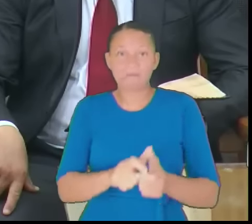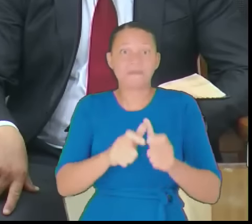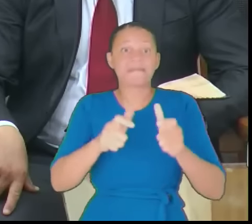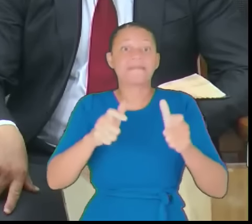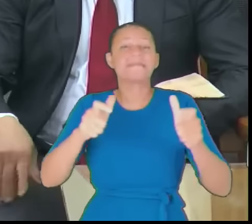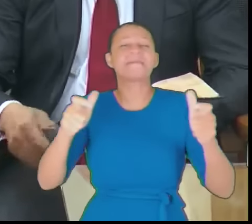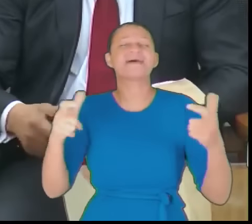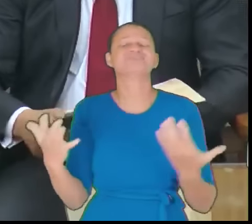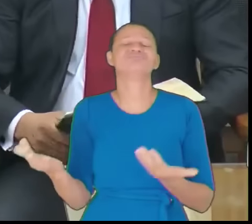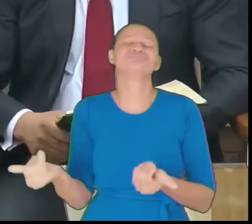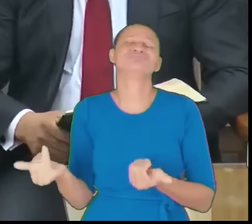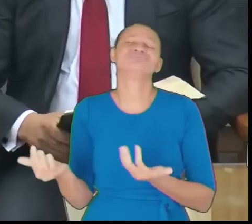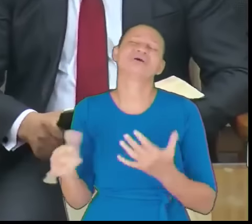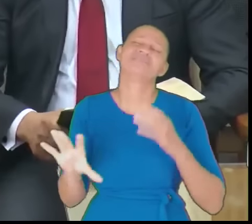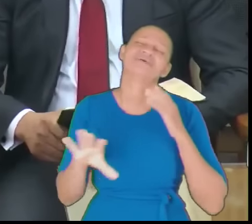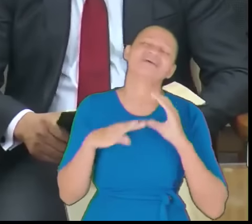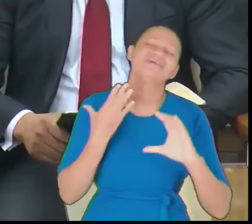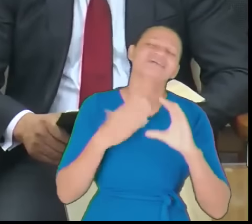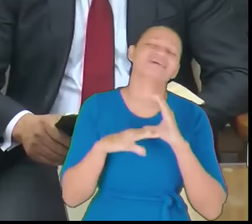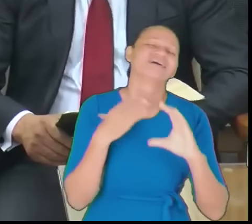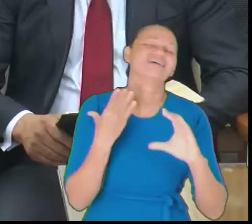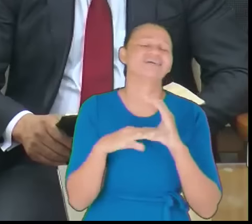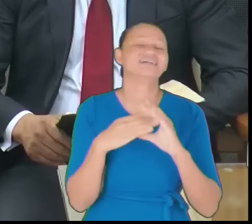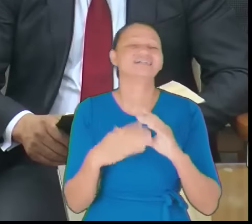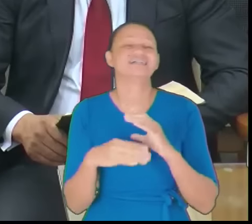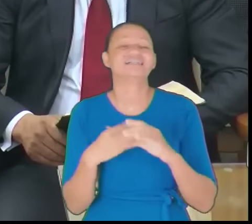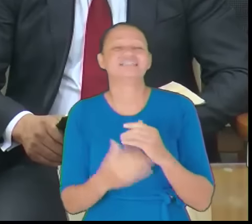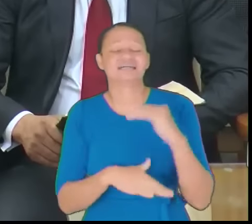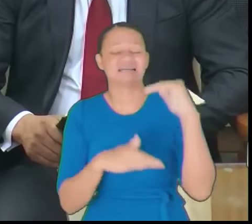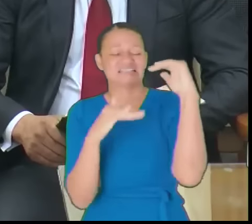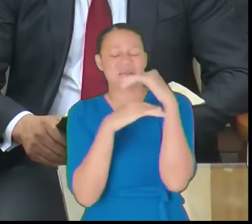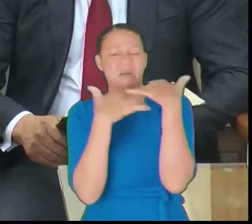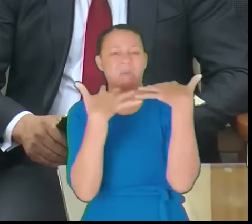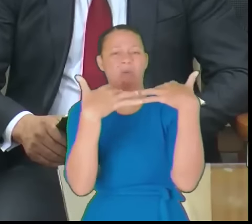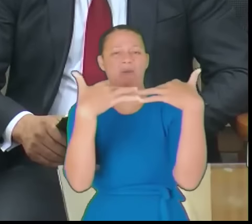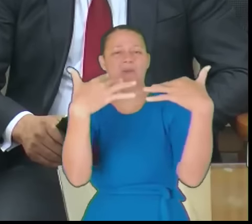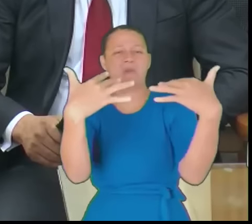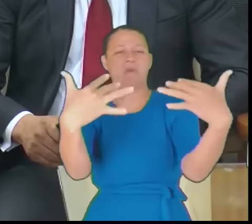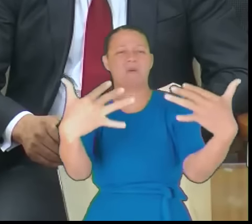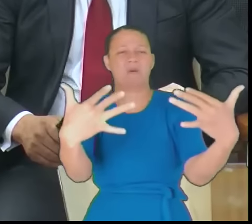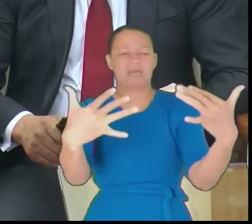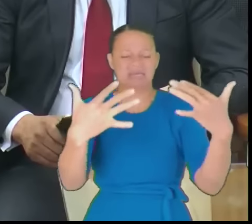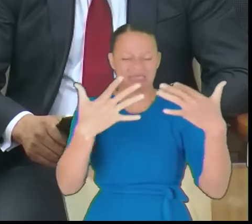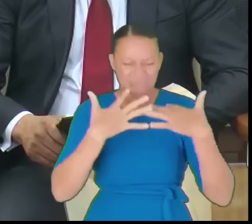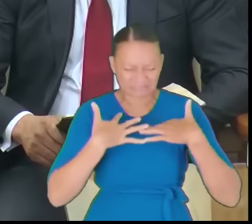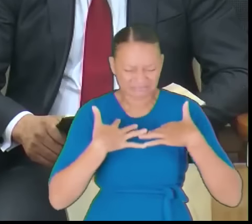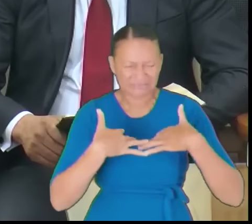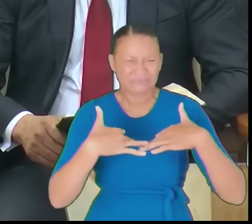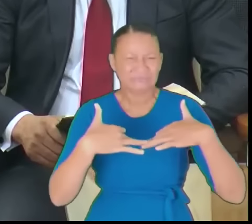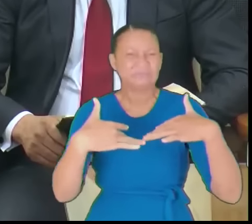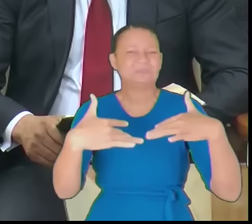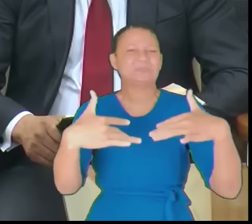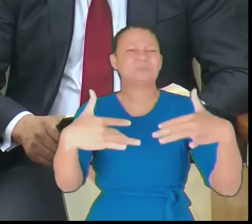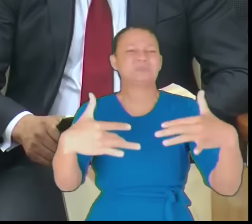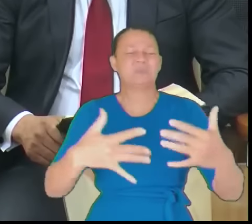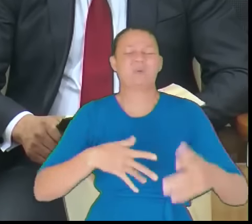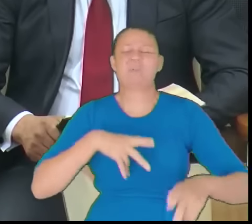de jovens cantando. Galeria cheia, nave cheia.